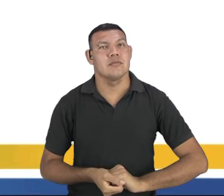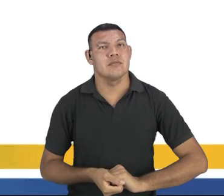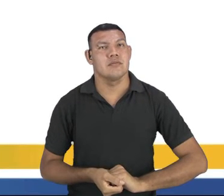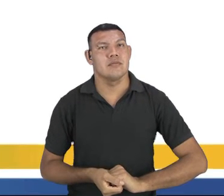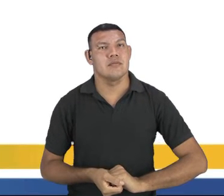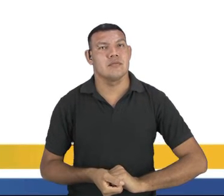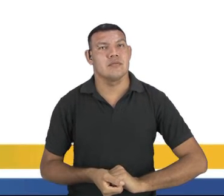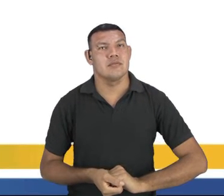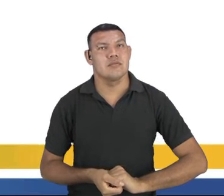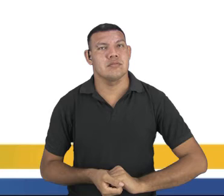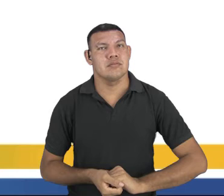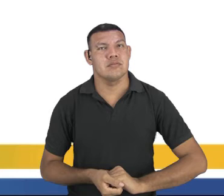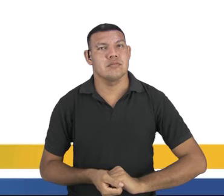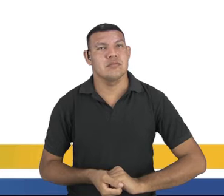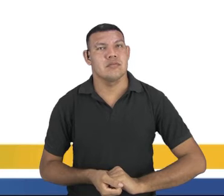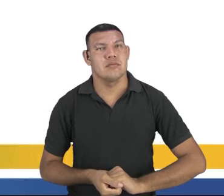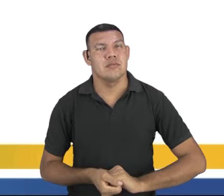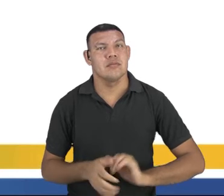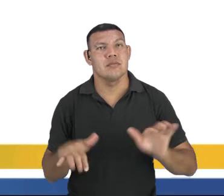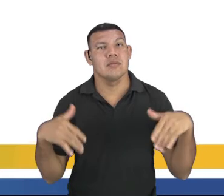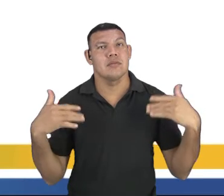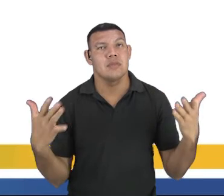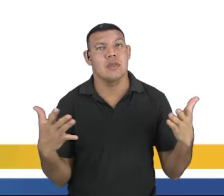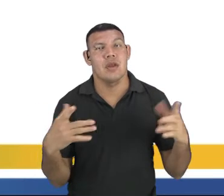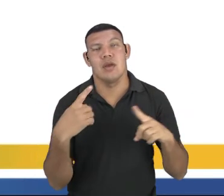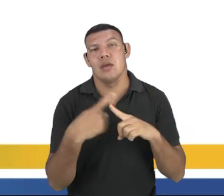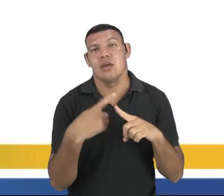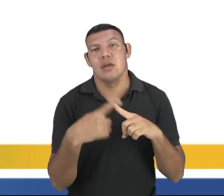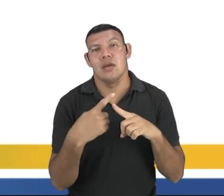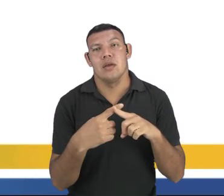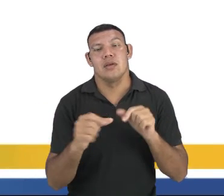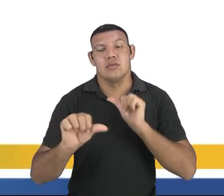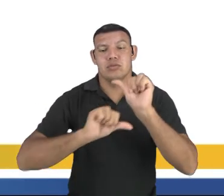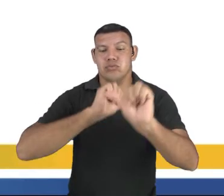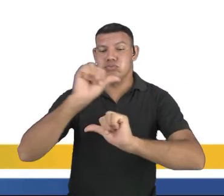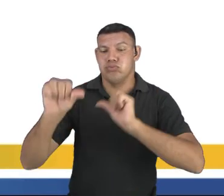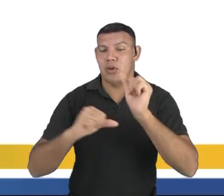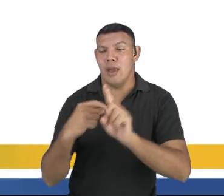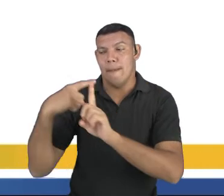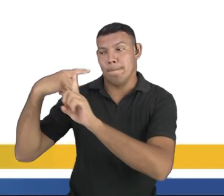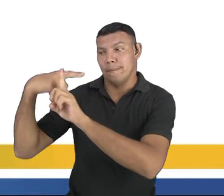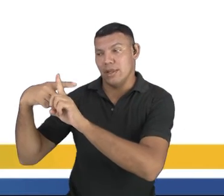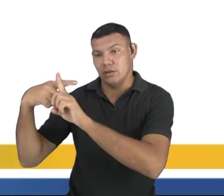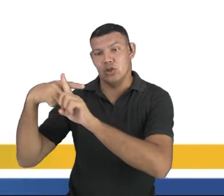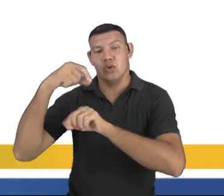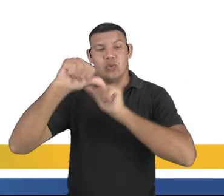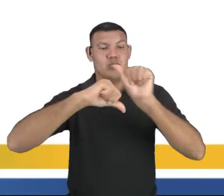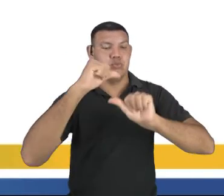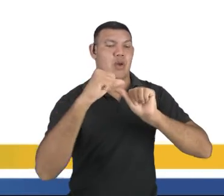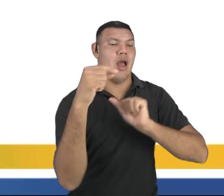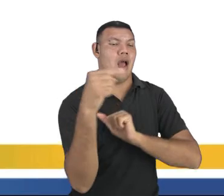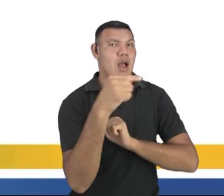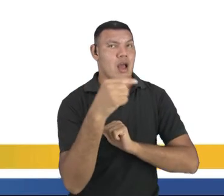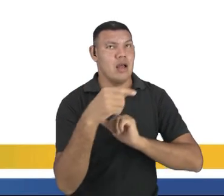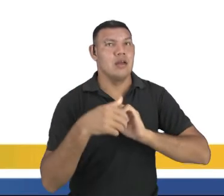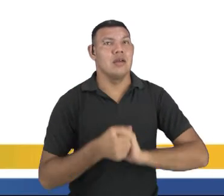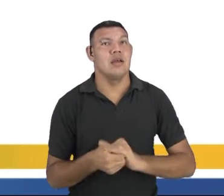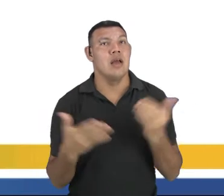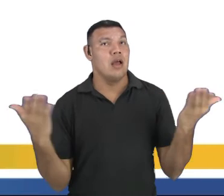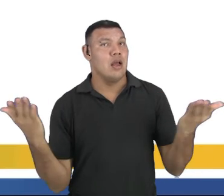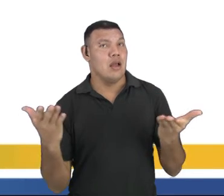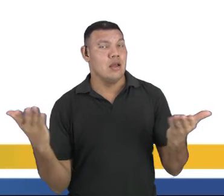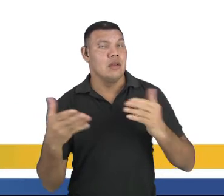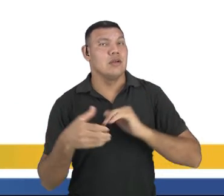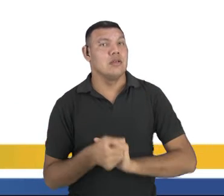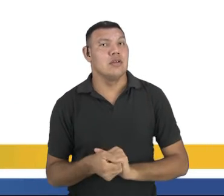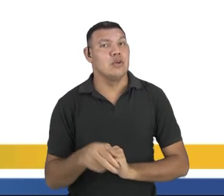é outro termo que já estava aqui. E aí está um sinal de menos porque eu inverti esse sinal que é positivo. Agora eu vou fazer o quê? Ó? Eu